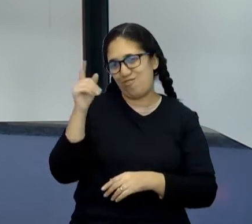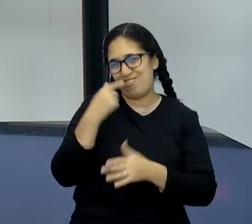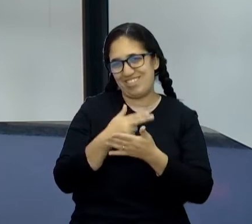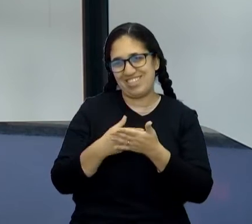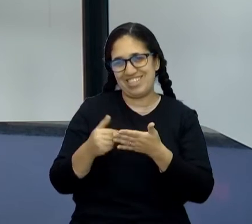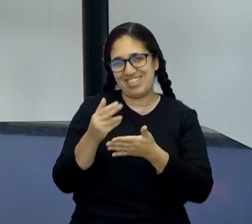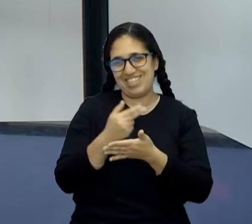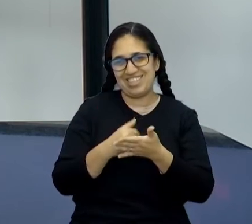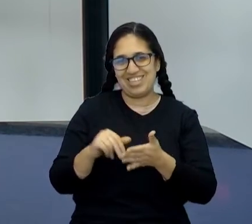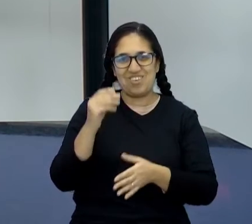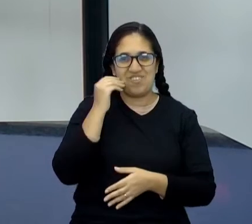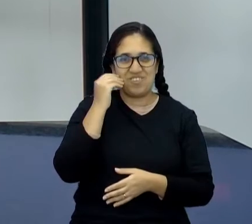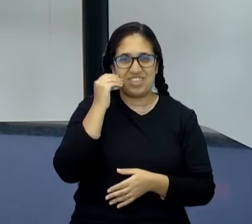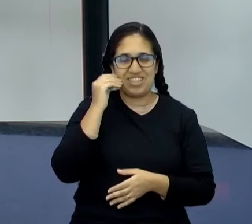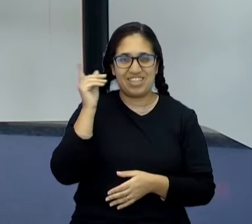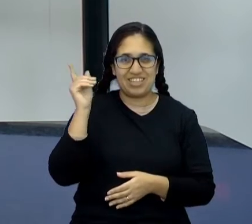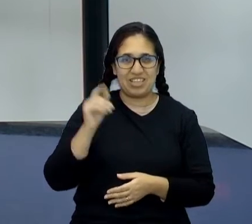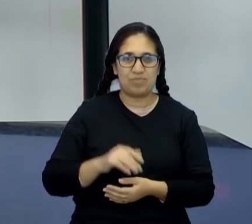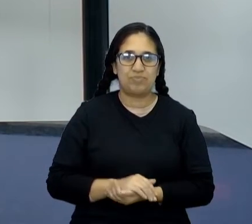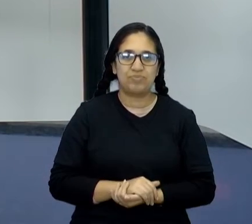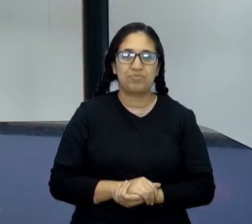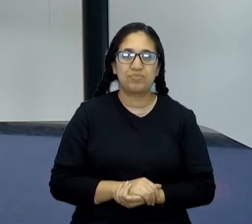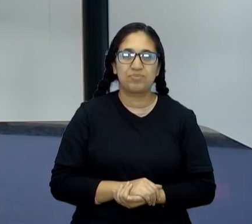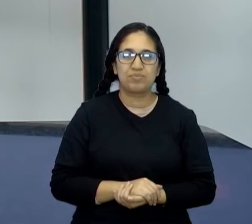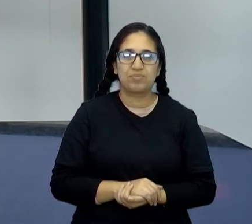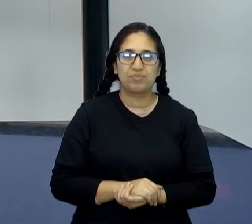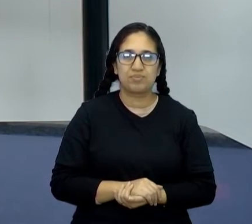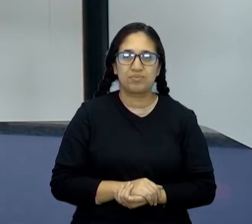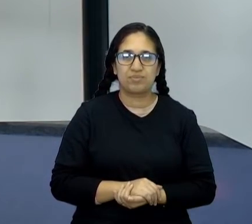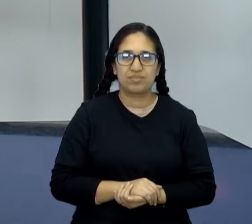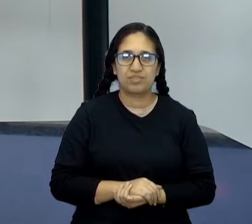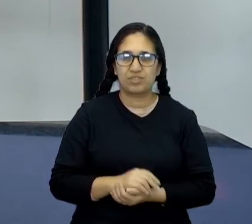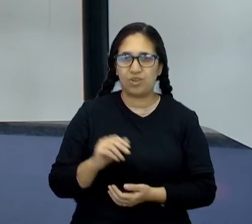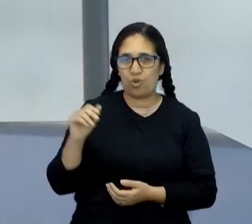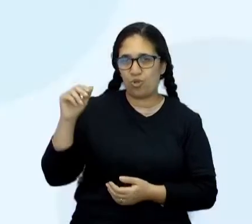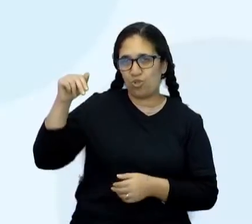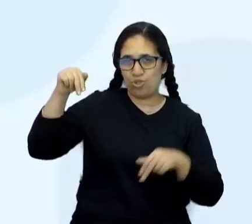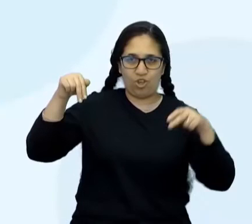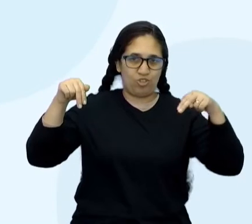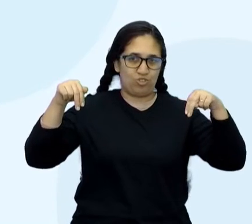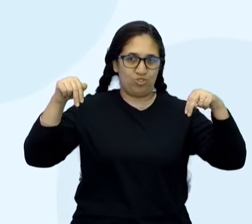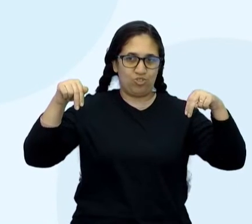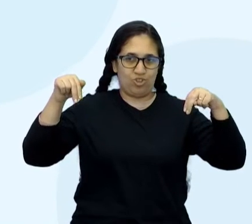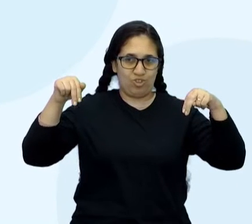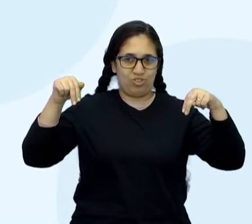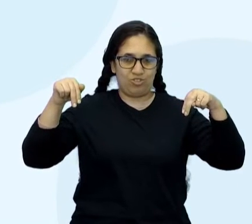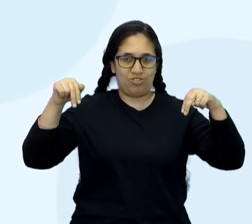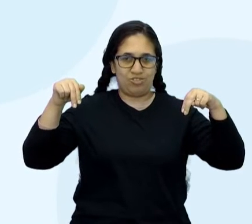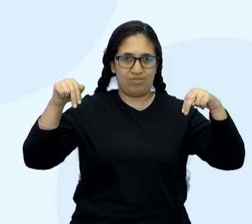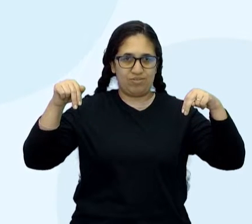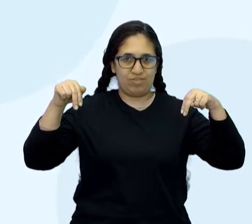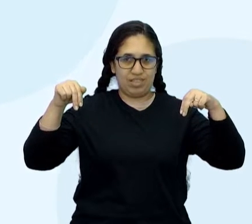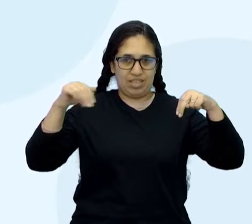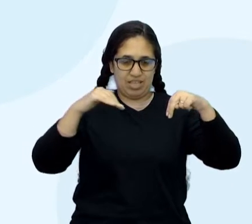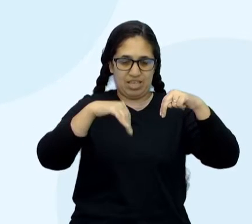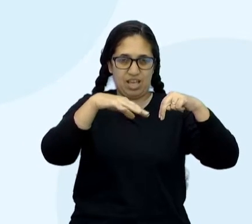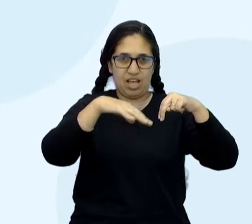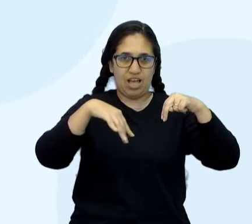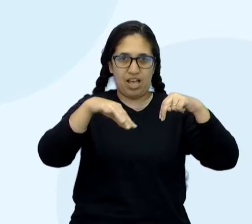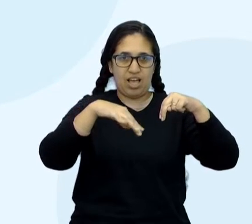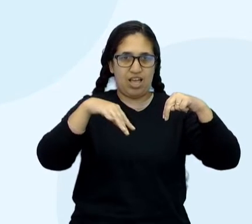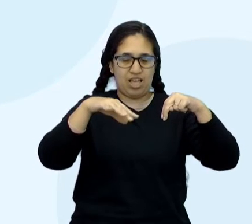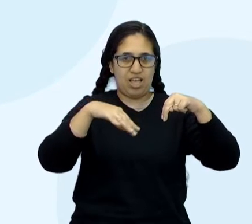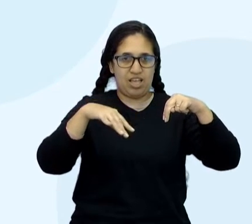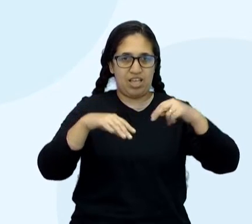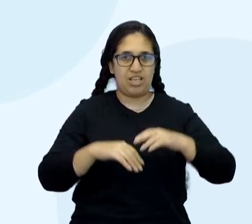aqui, vamos ver se a gente consegue representar. Então aqui eu tenho, por exemplo, um norte e um norte. E na frente do norte, em